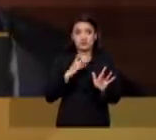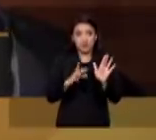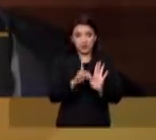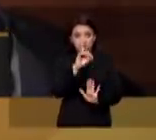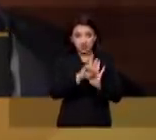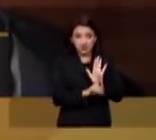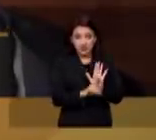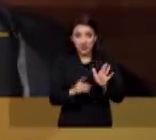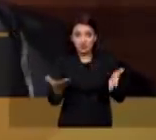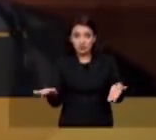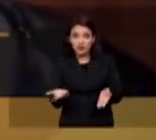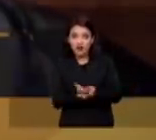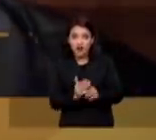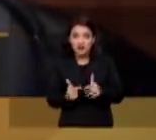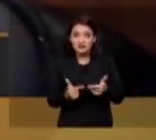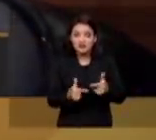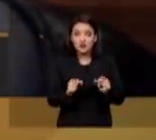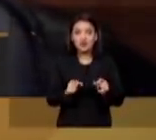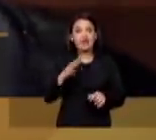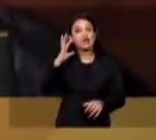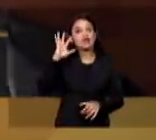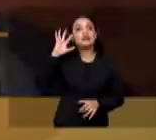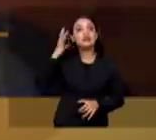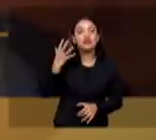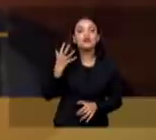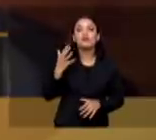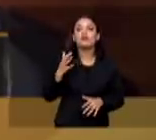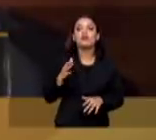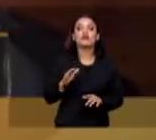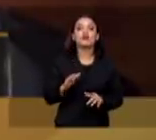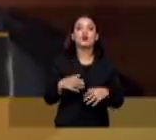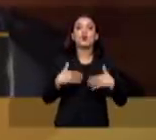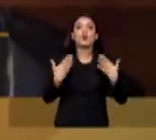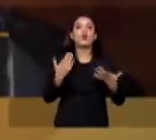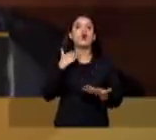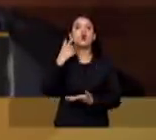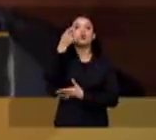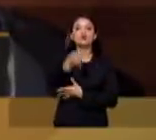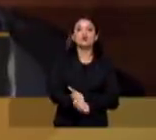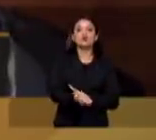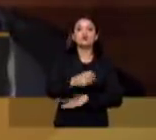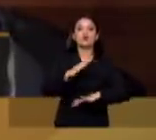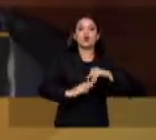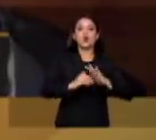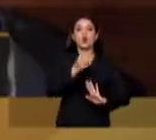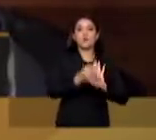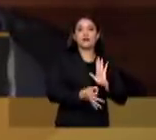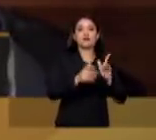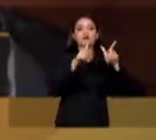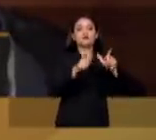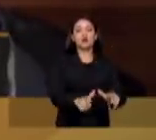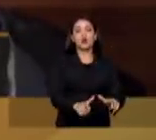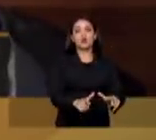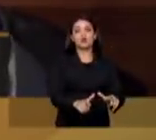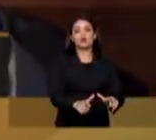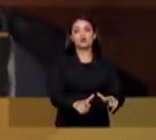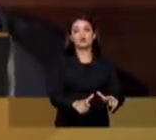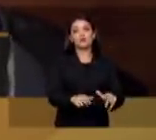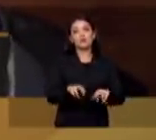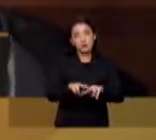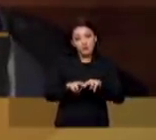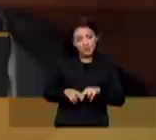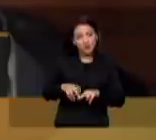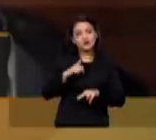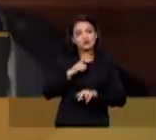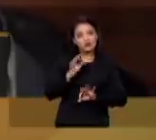ação é a definição do juízo competente, sem o qual não há prestação jurisdicional legítima,